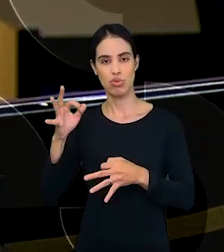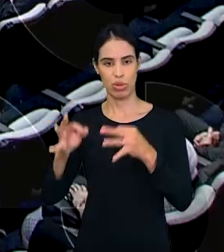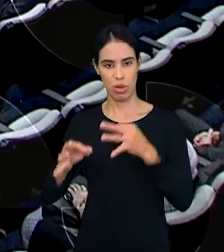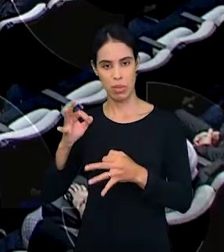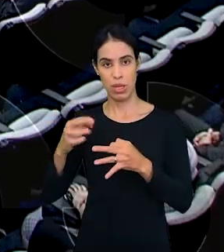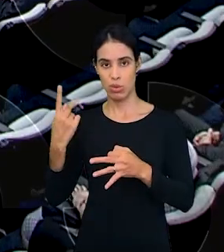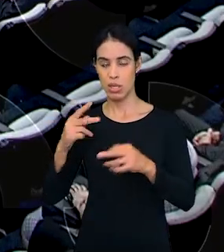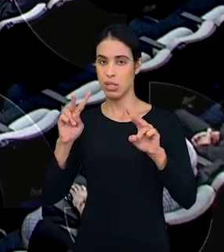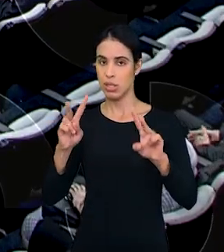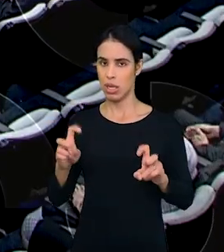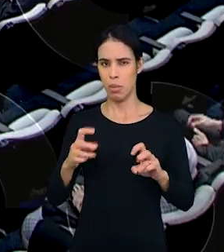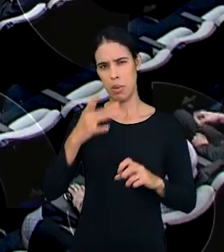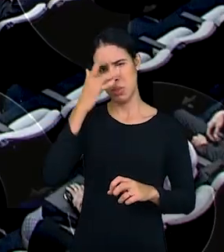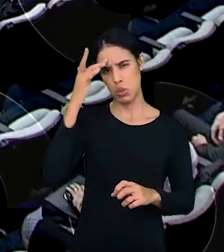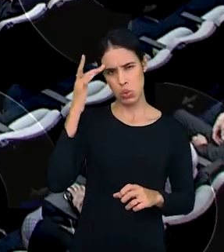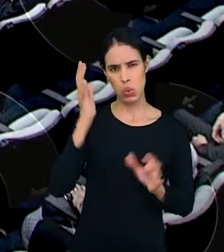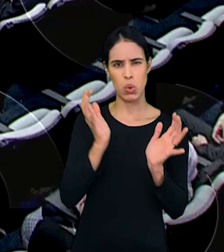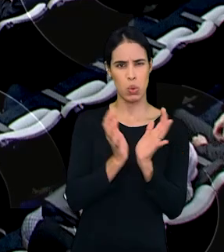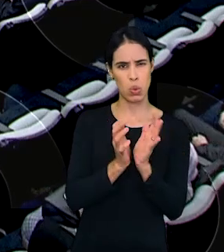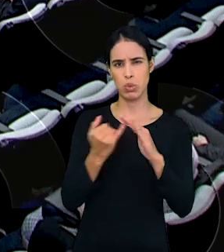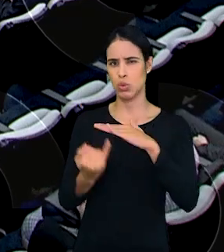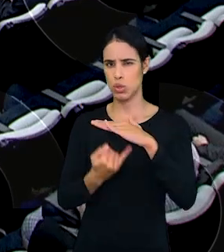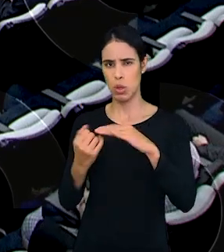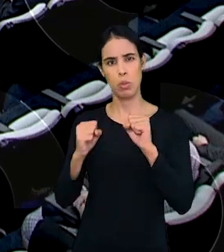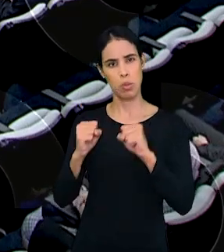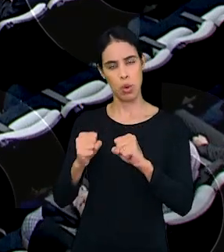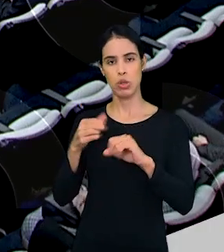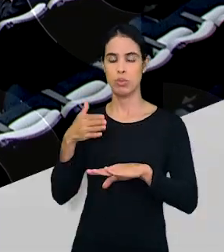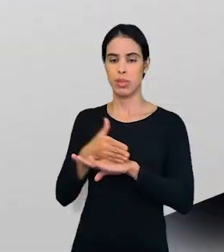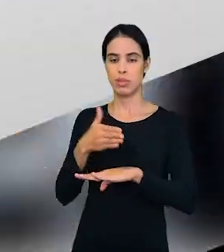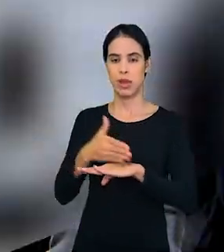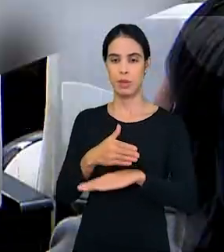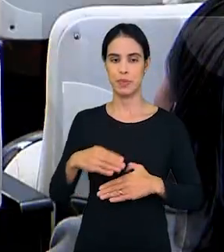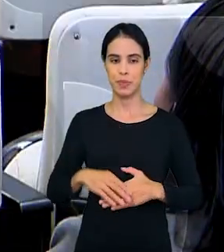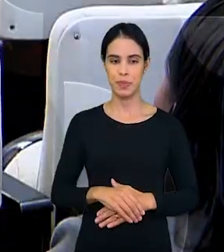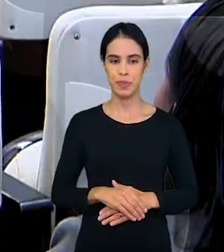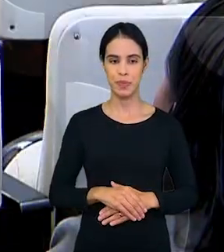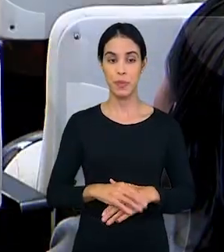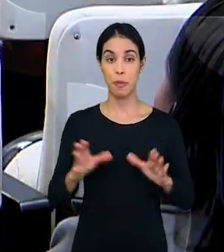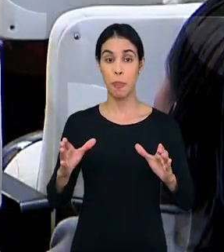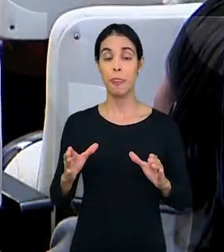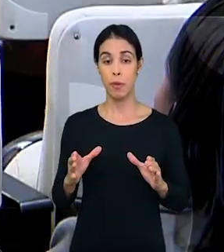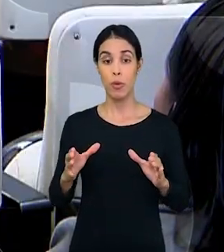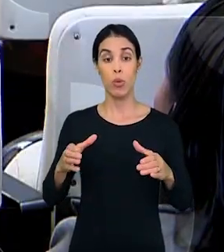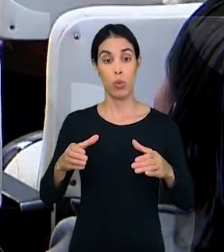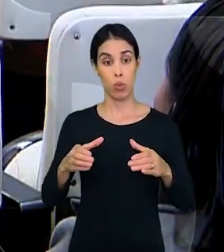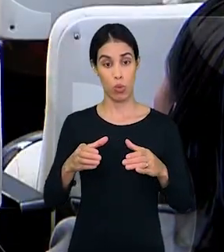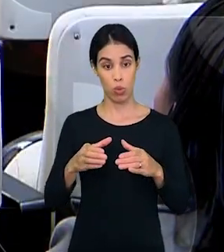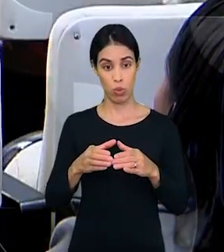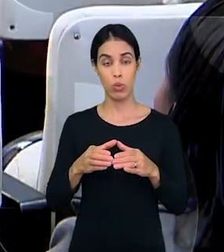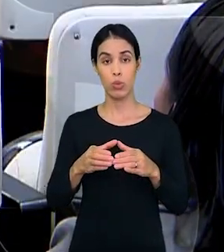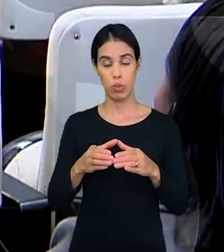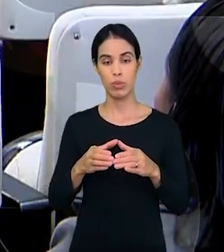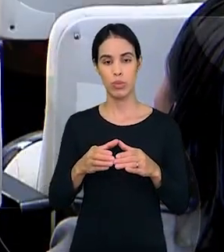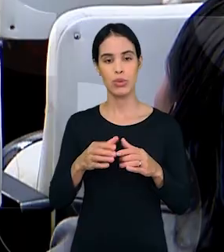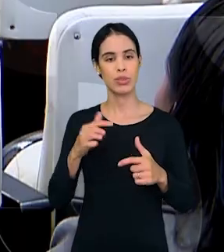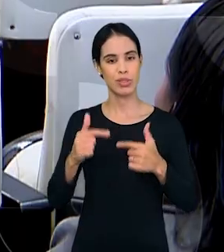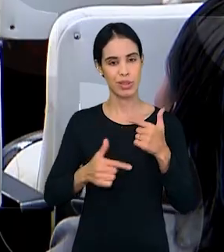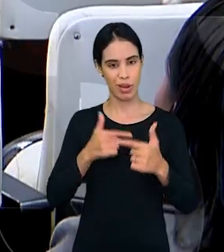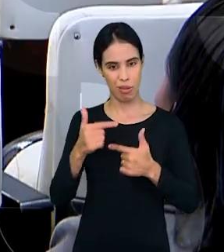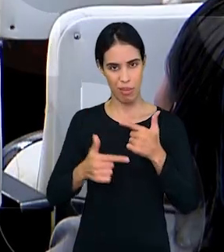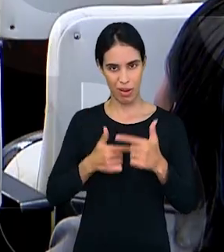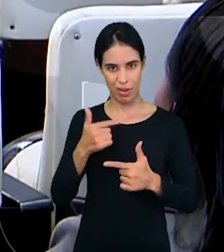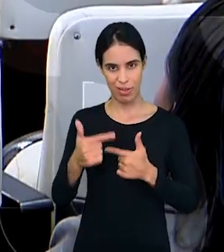matéria. Pessoas, órgãos e entidades podem participar. A Comissão Nacional de Efetividade da